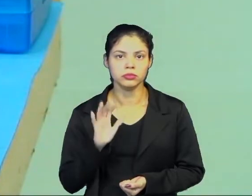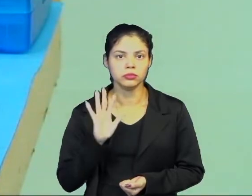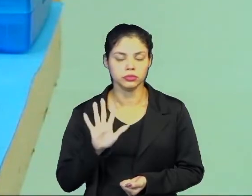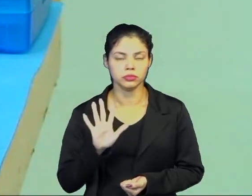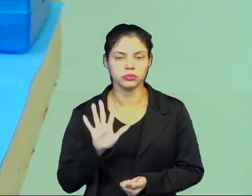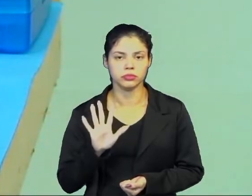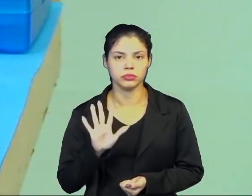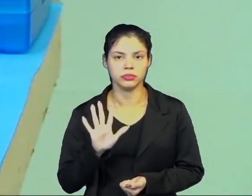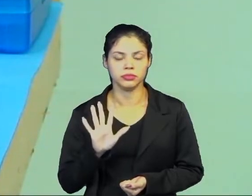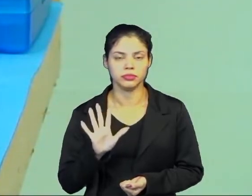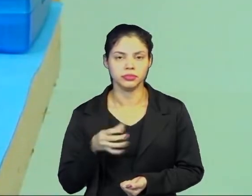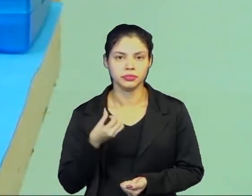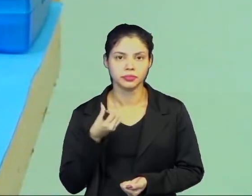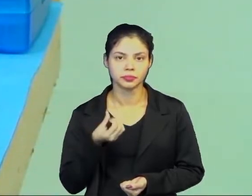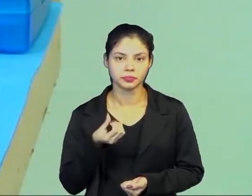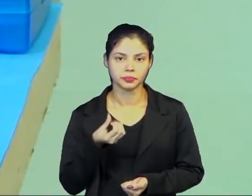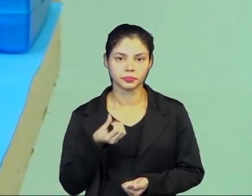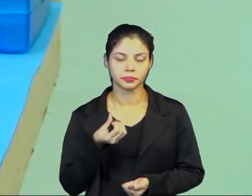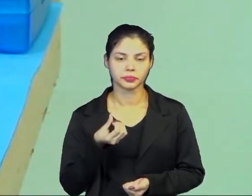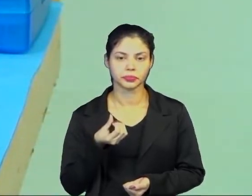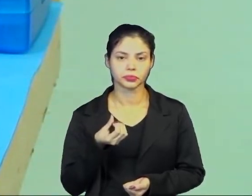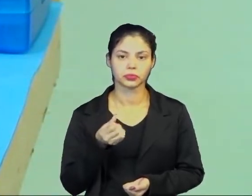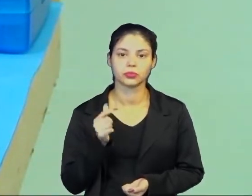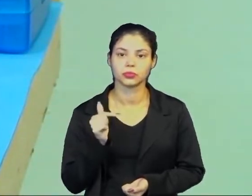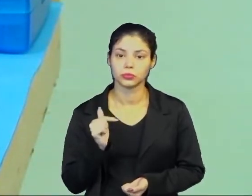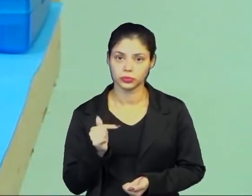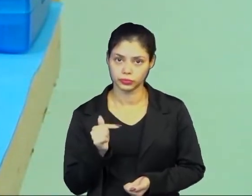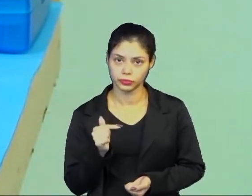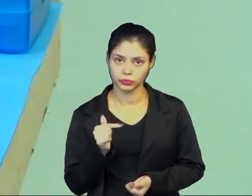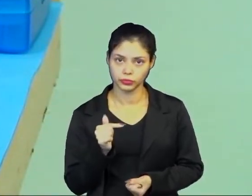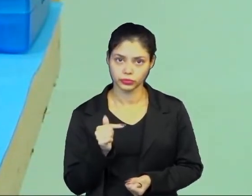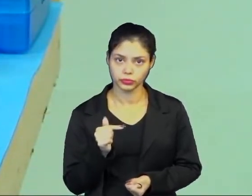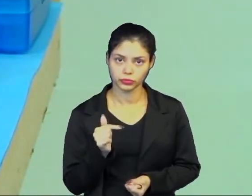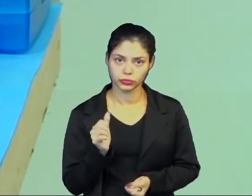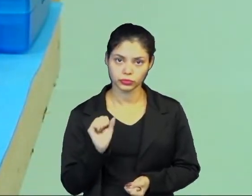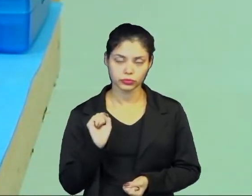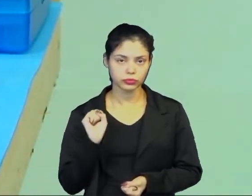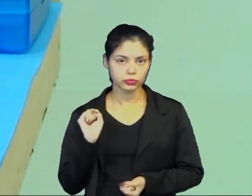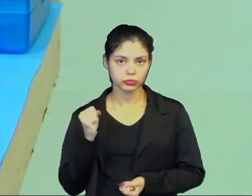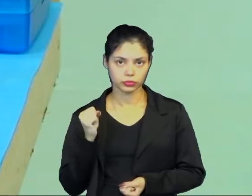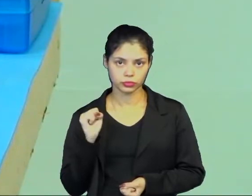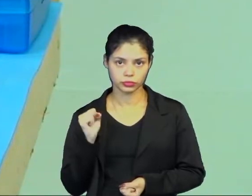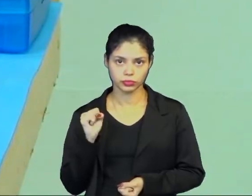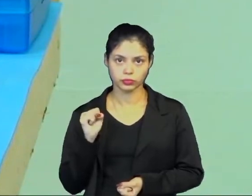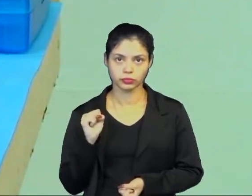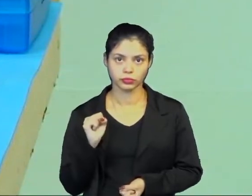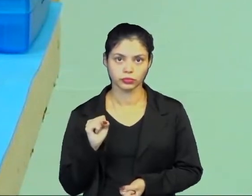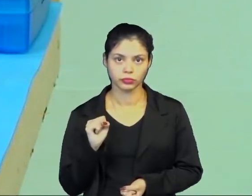4, 5, 6, 7,